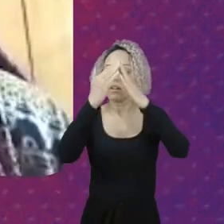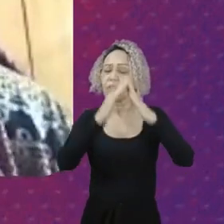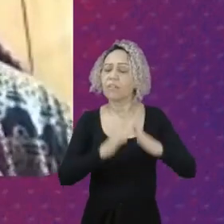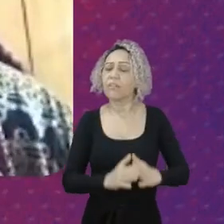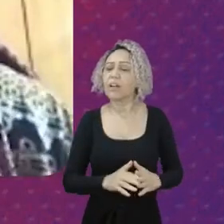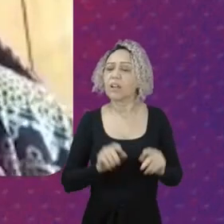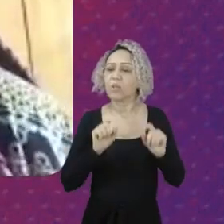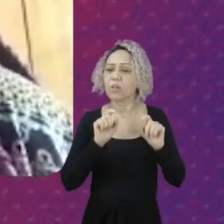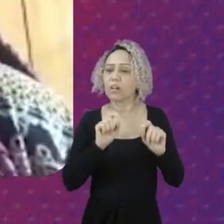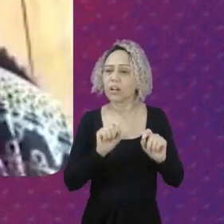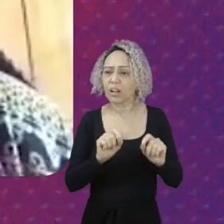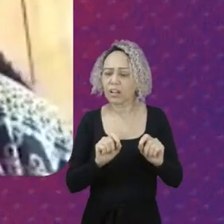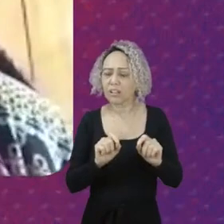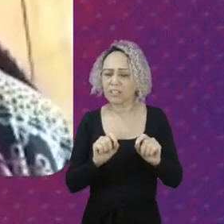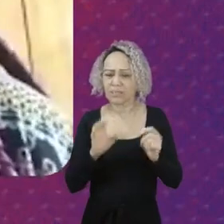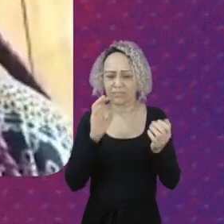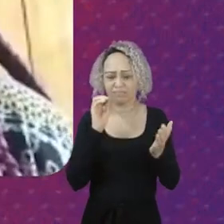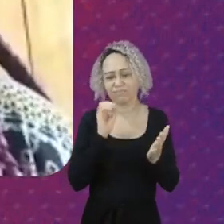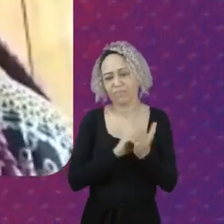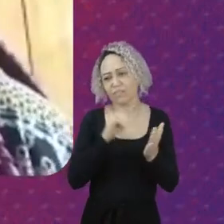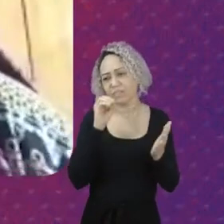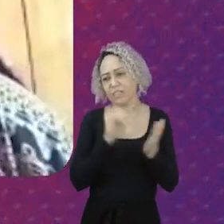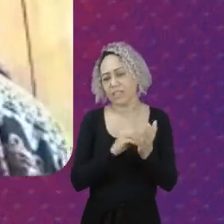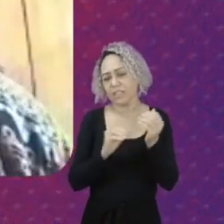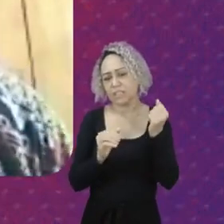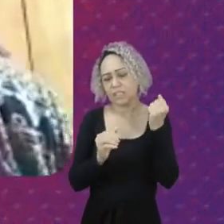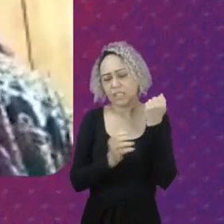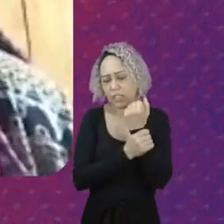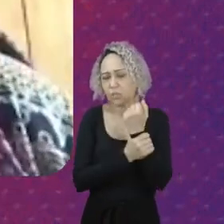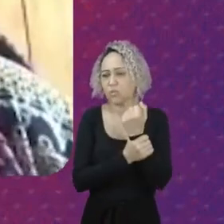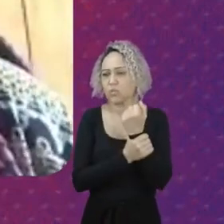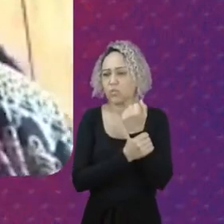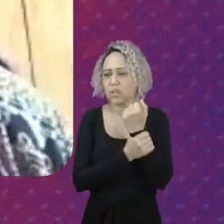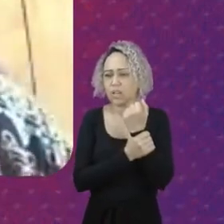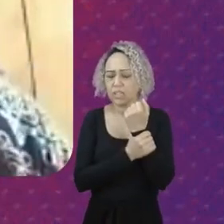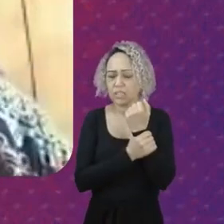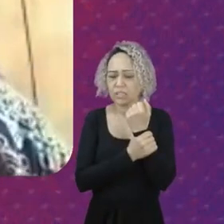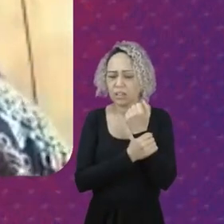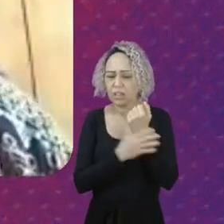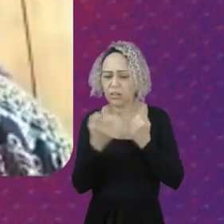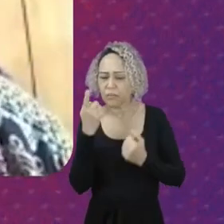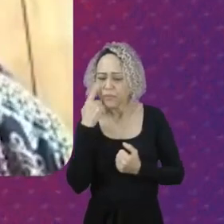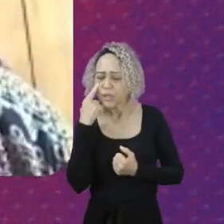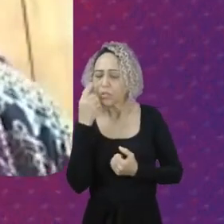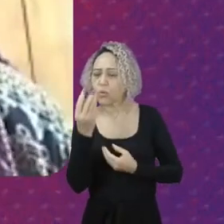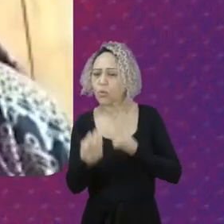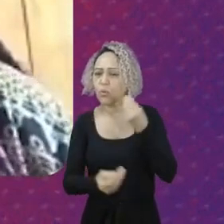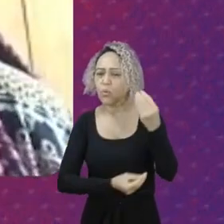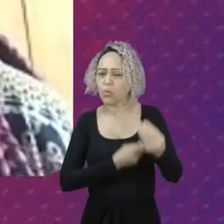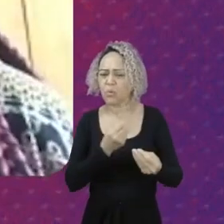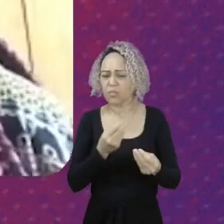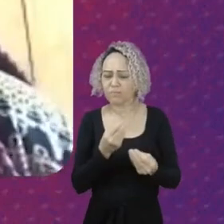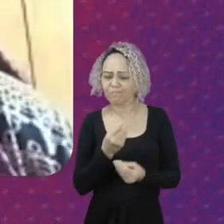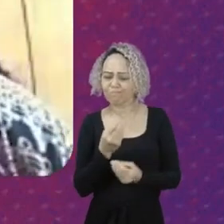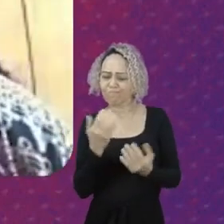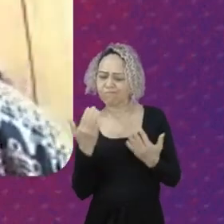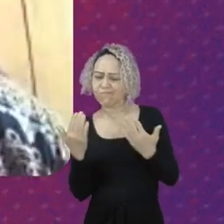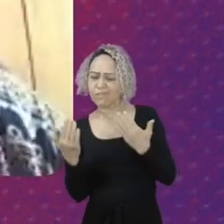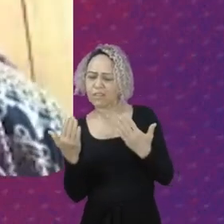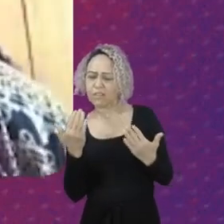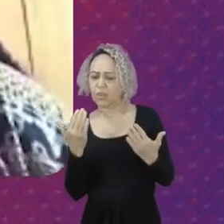espaço de muita insegurança, sempre visto com muita